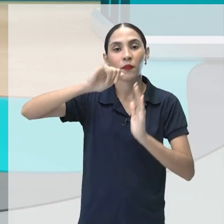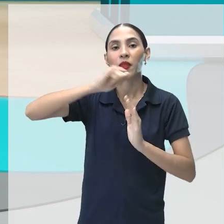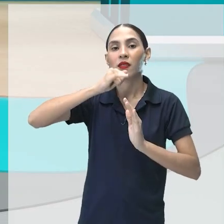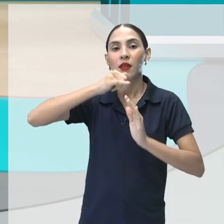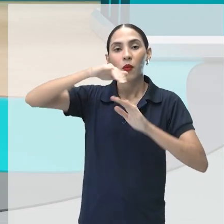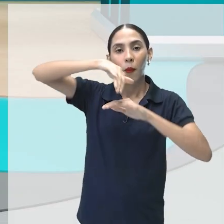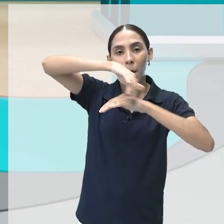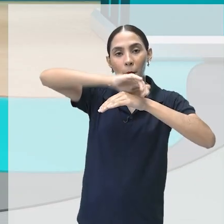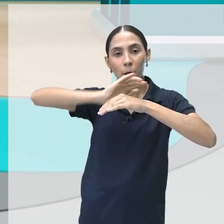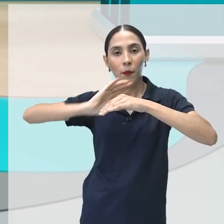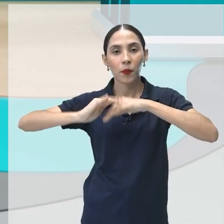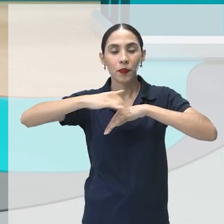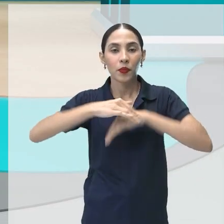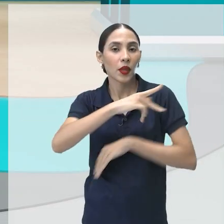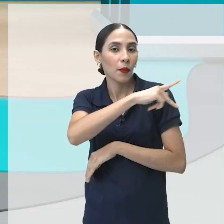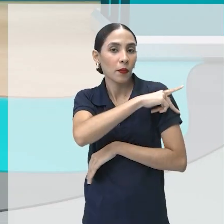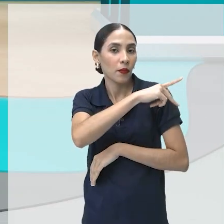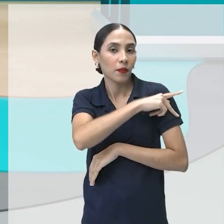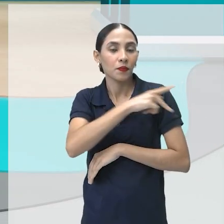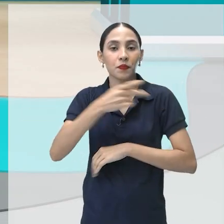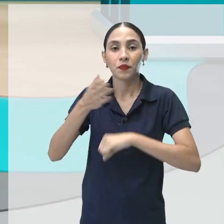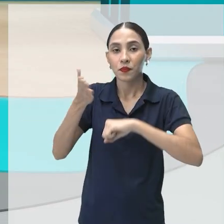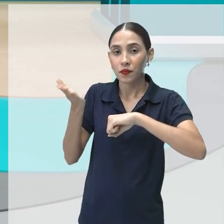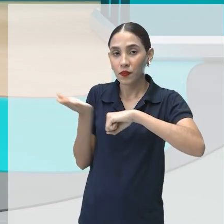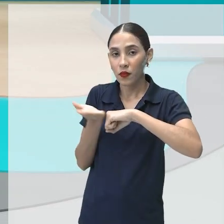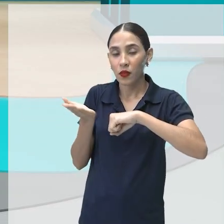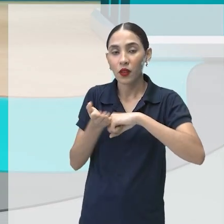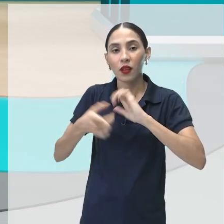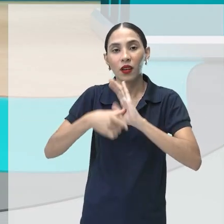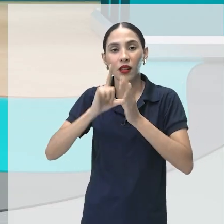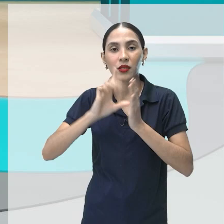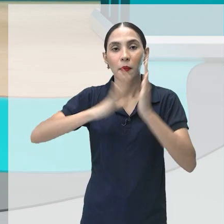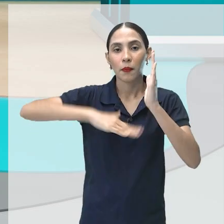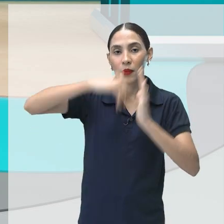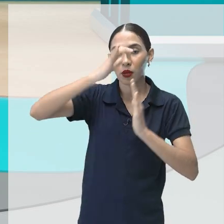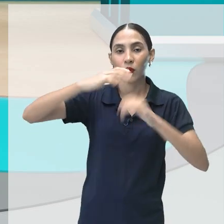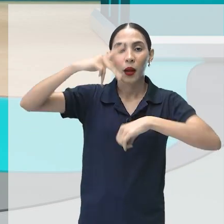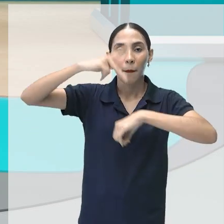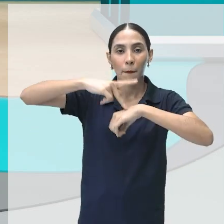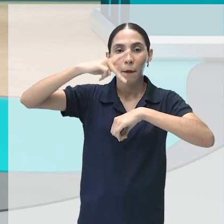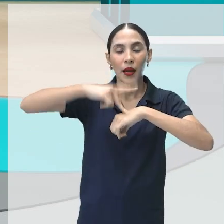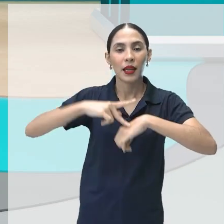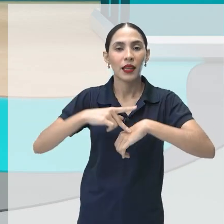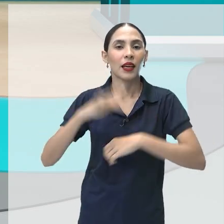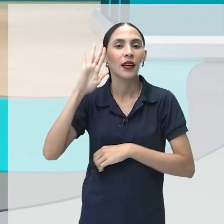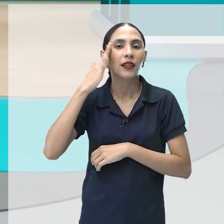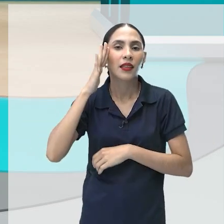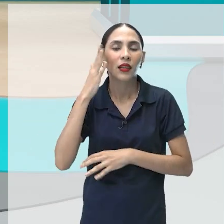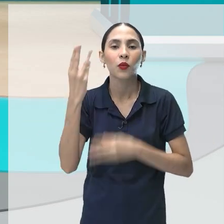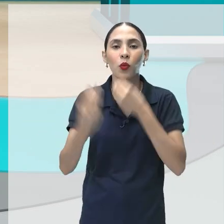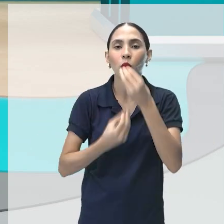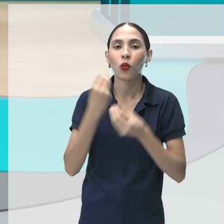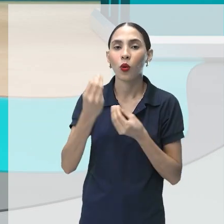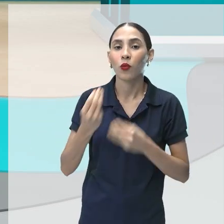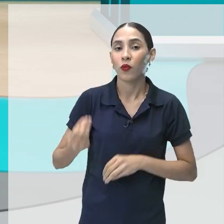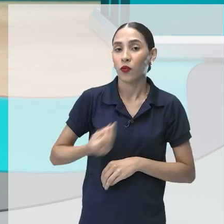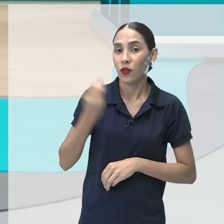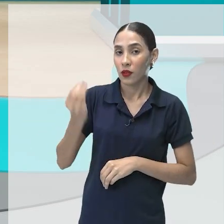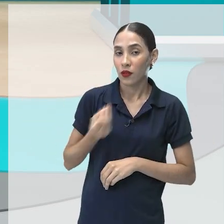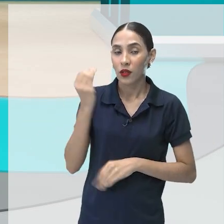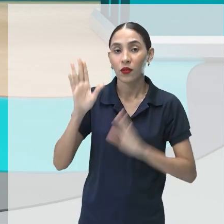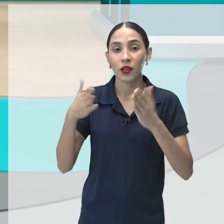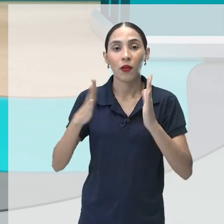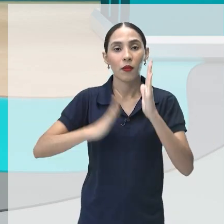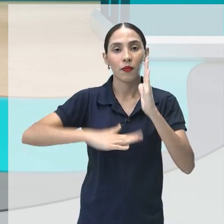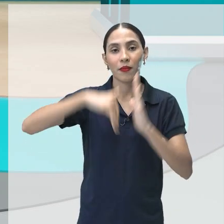lá na pré-história, chamada pintura rupestre, compreenderam como esses homens viviam. Então, a partir dessas